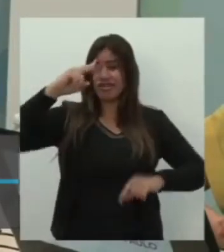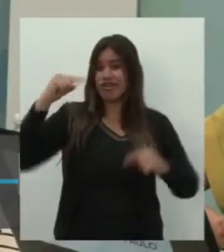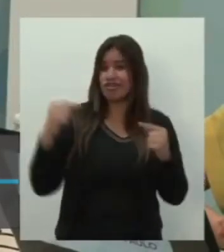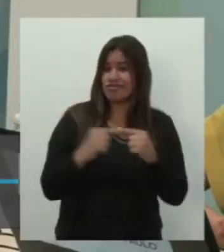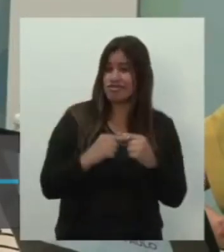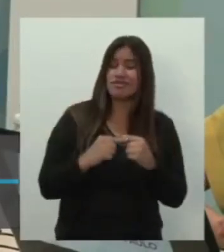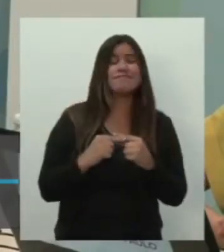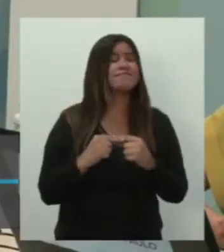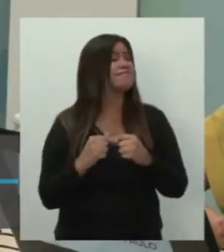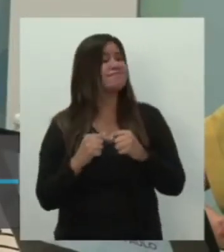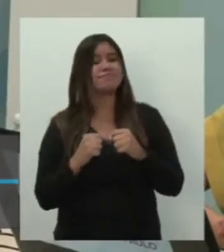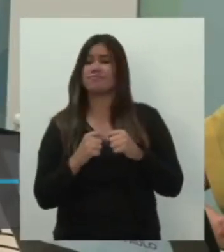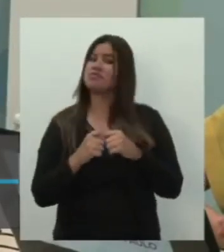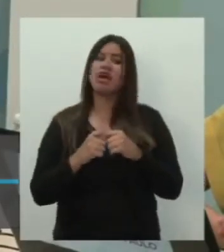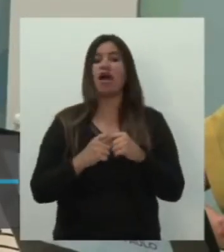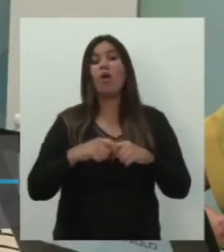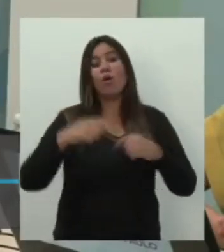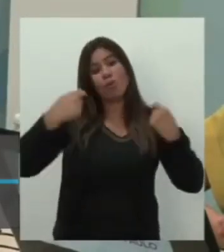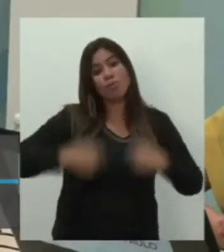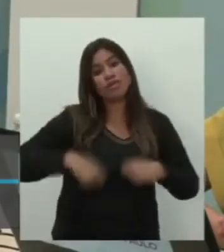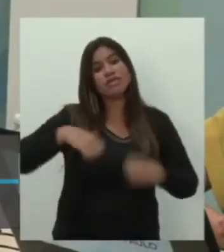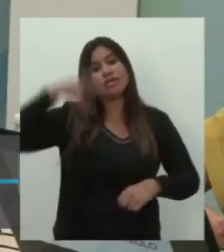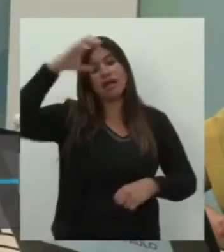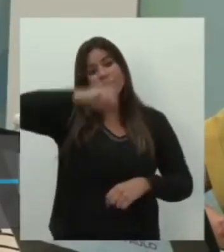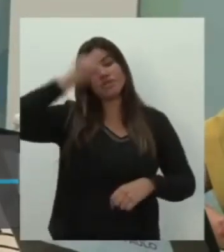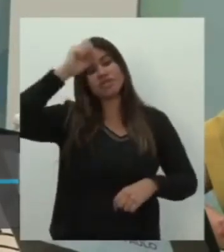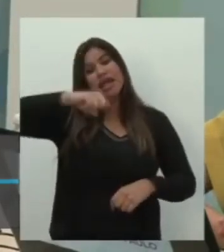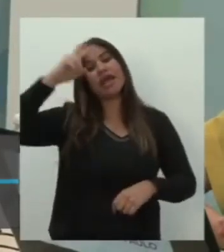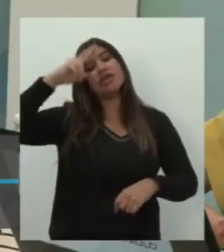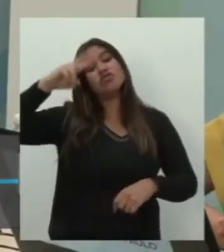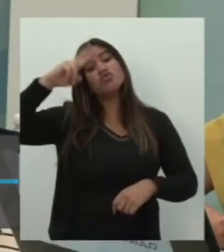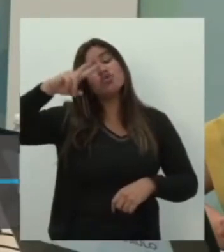Mas que é necessário conhecer um pouquinho da história